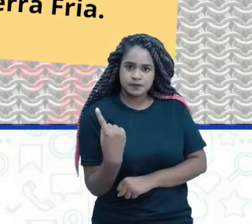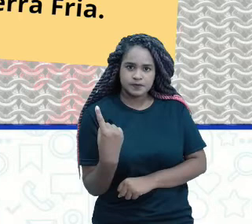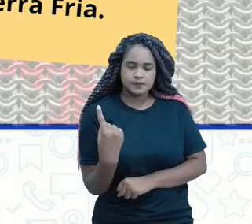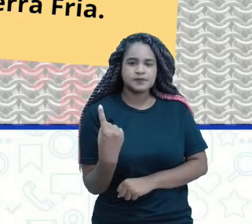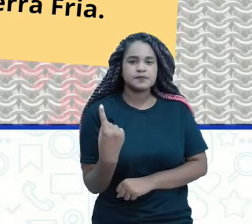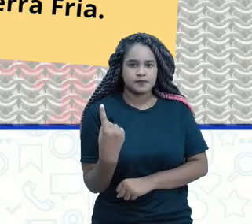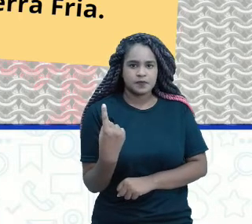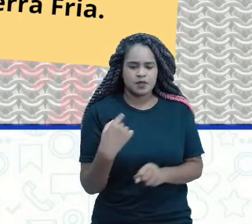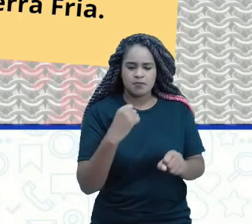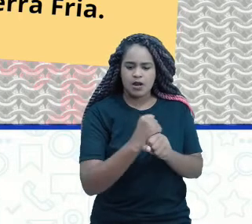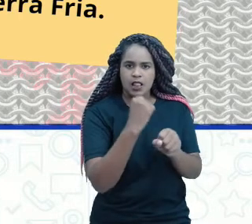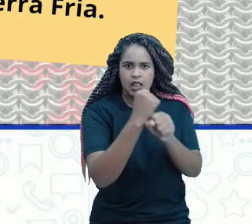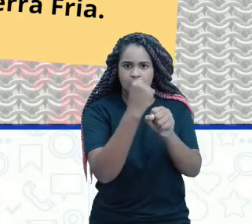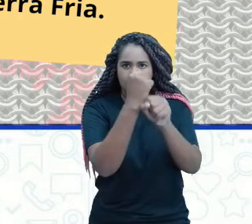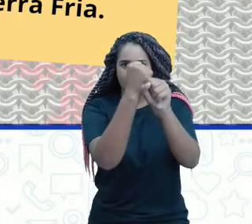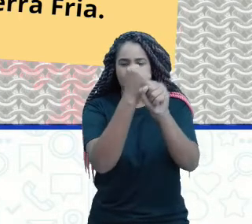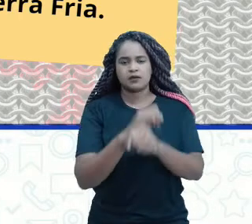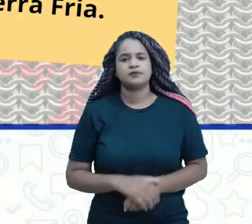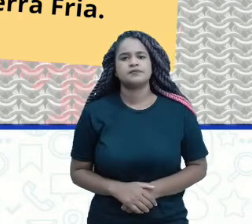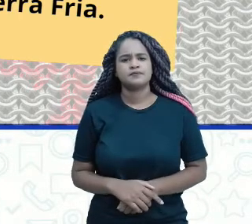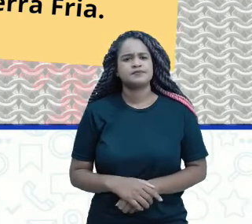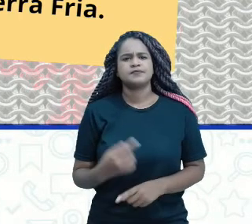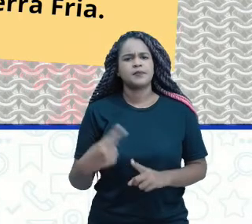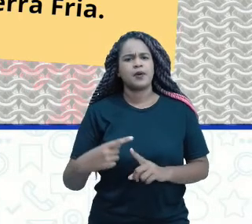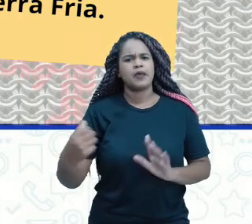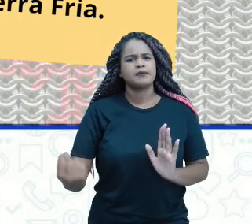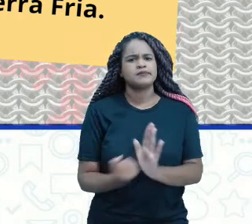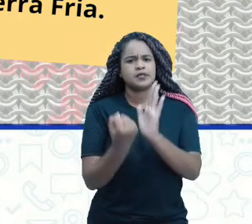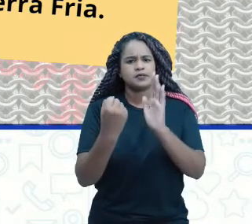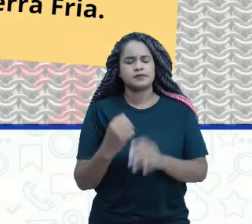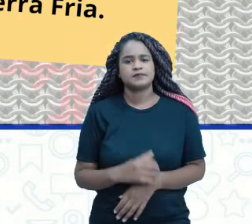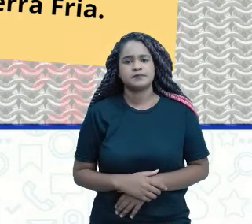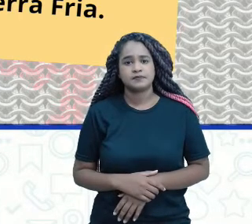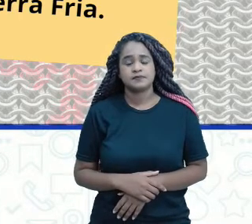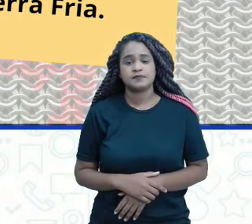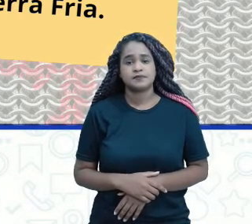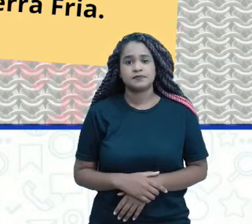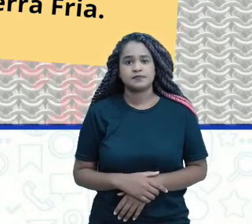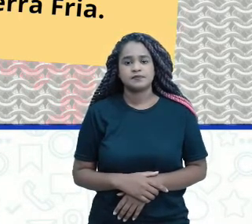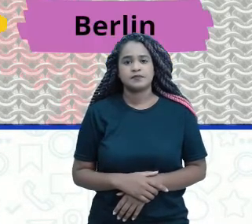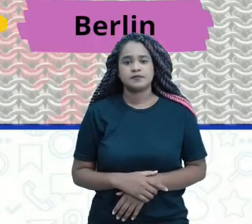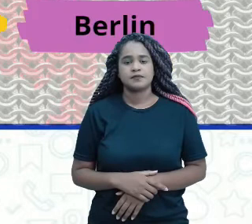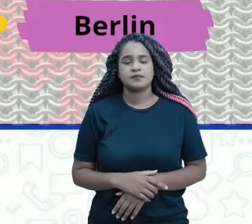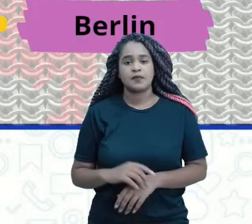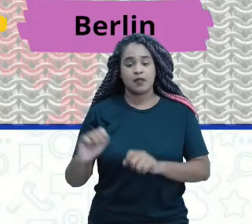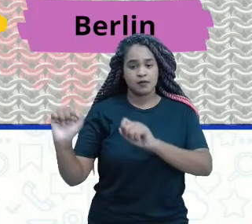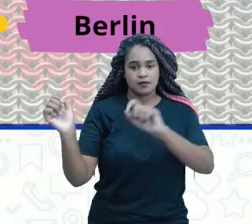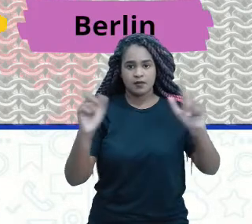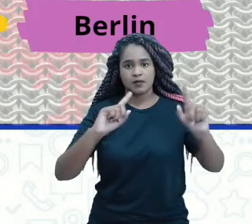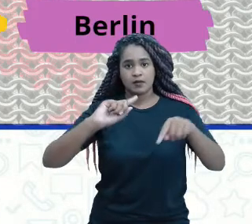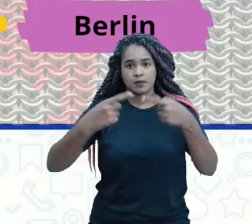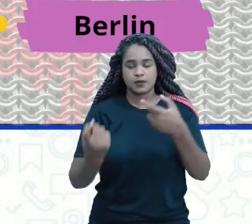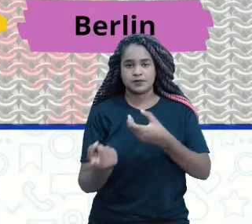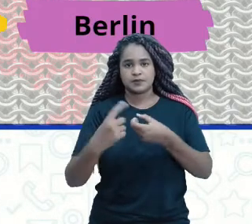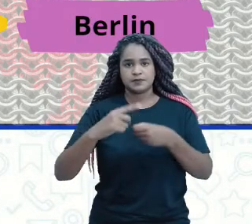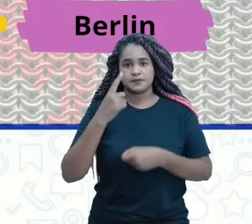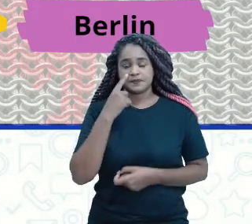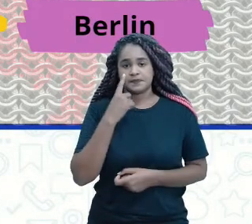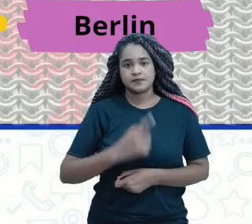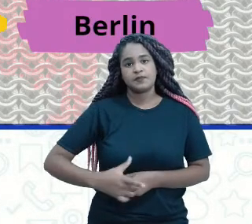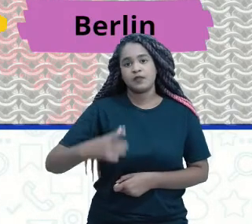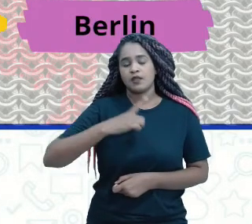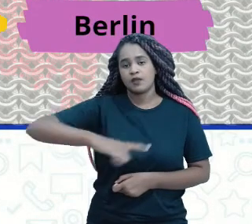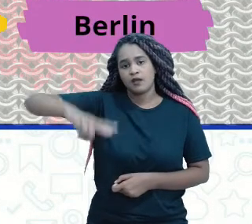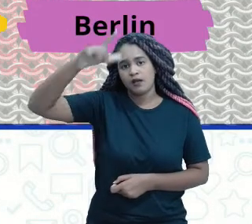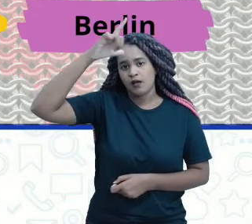1961. E foi um grande símbolo. Por que foi um grande símbolo? Porque eu vou passar aqui mais um slide, depois eu volto para esse. Aqui a gente tem a Alemanha.